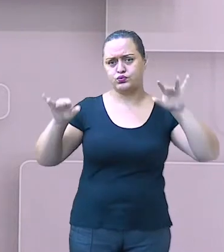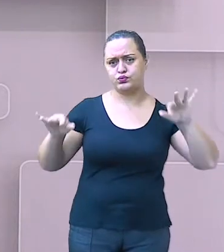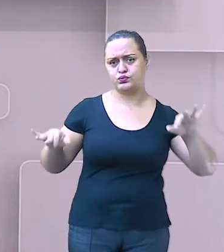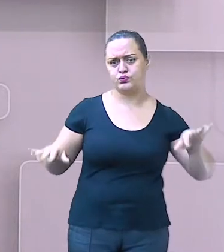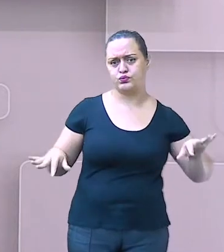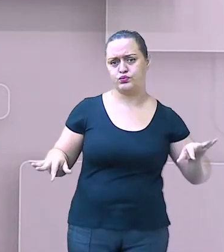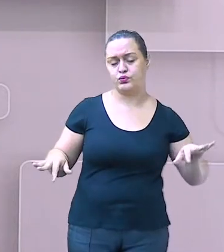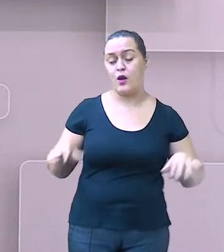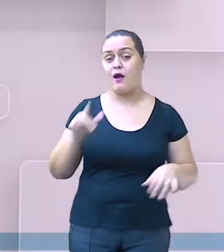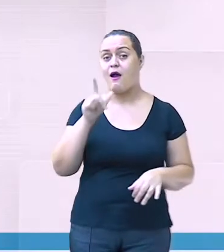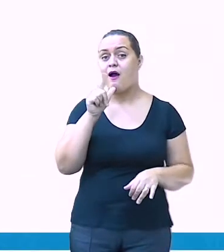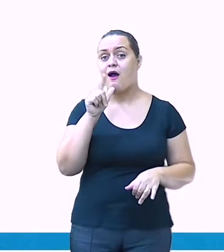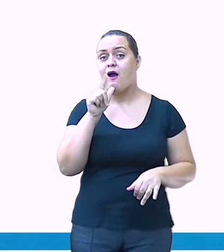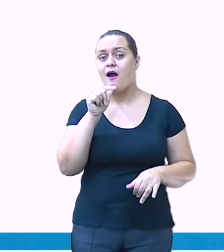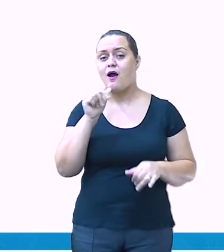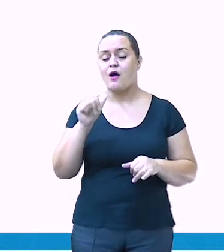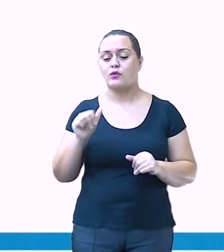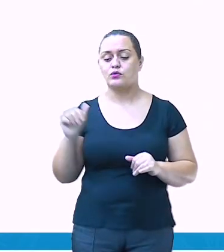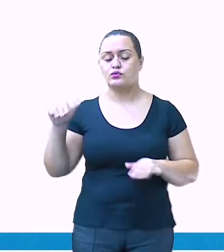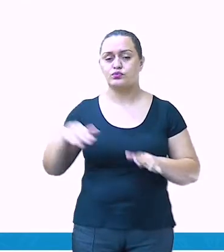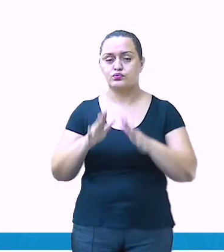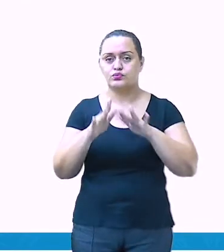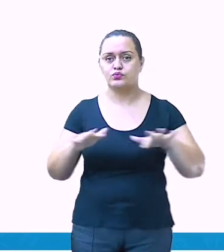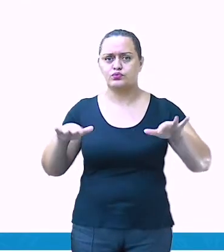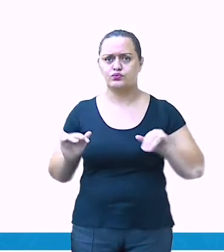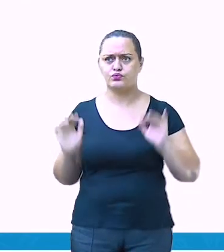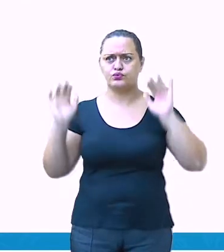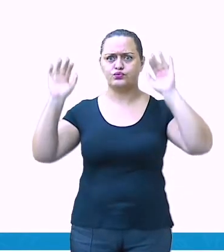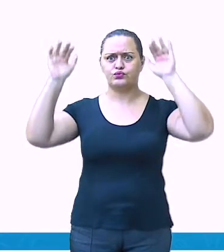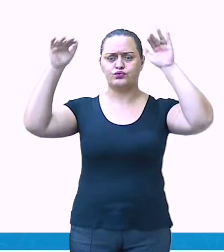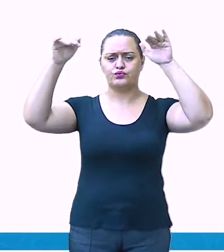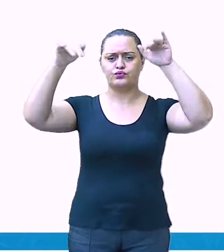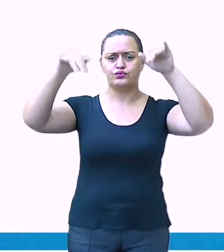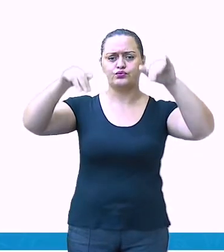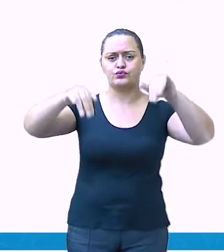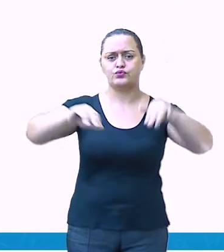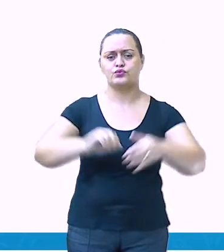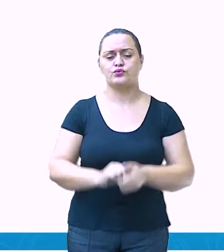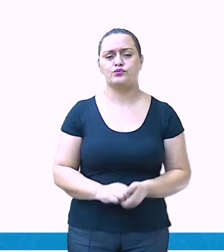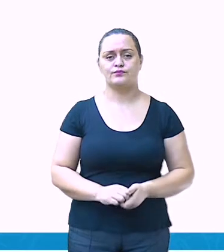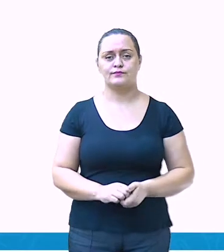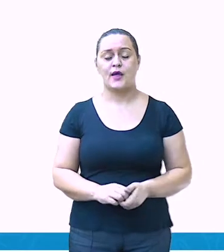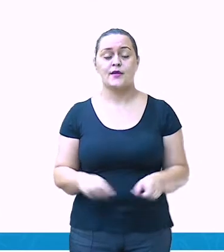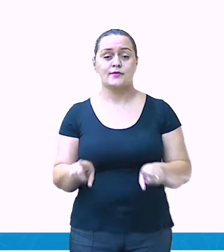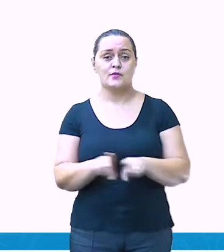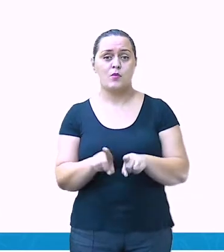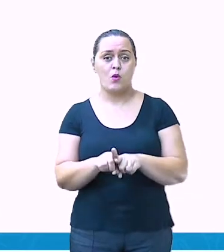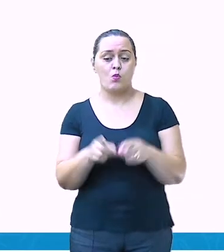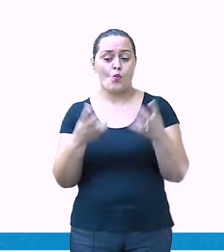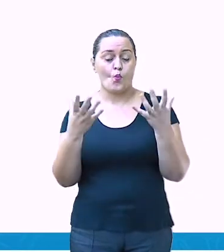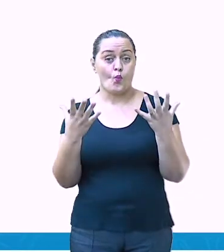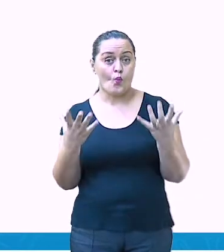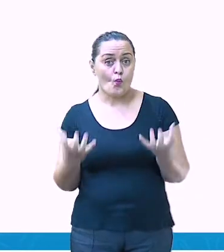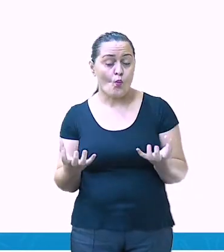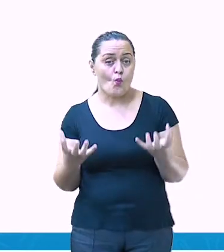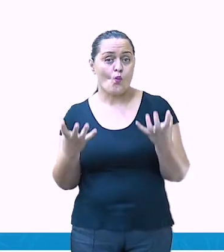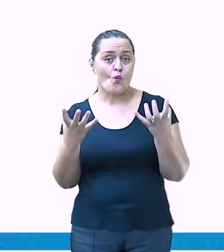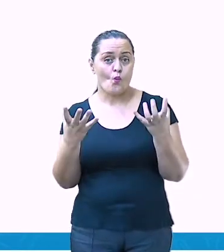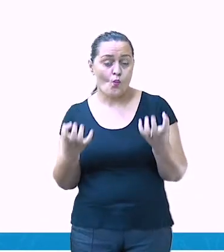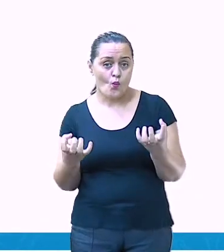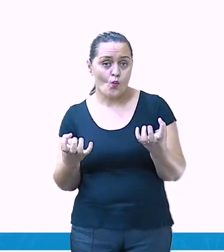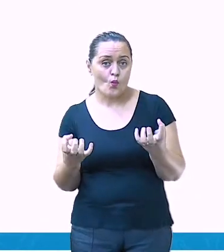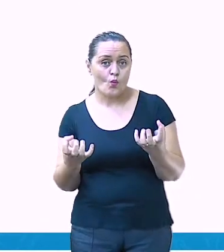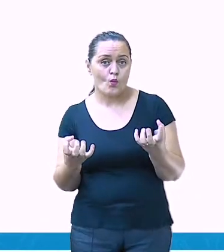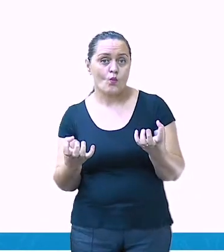tsunamis, nós temos a seca e as enchentes e alagamentos. Como que isso tudo vem